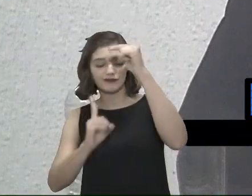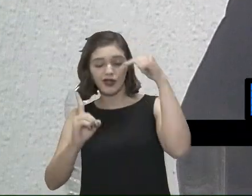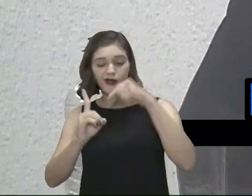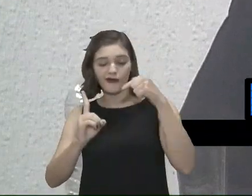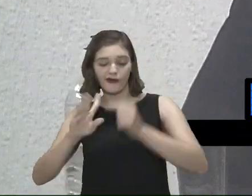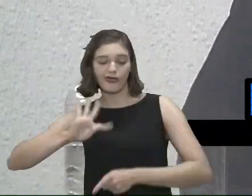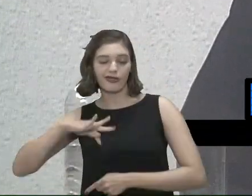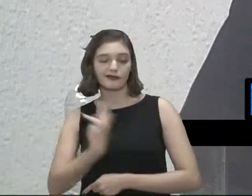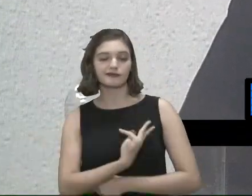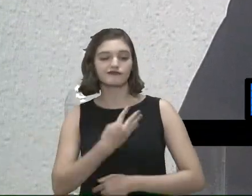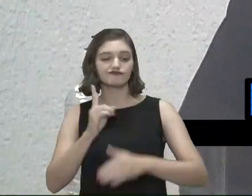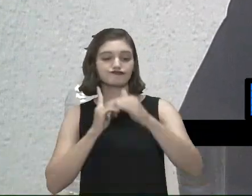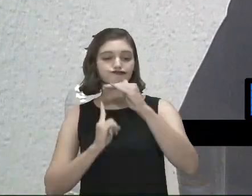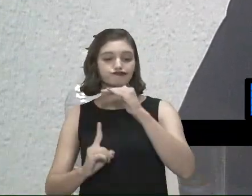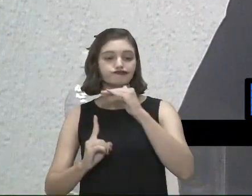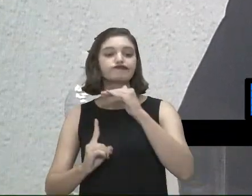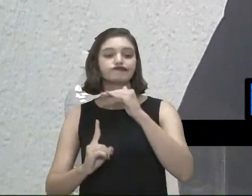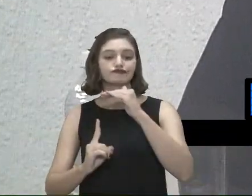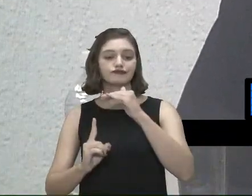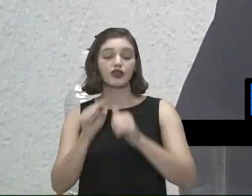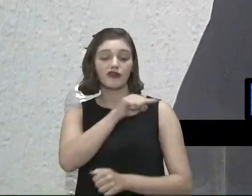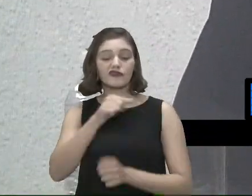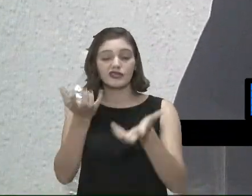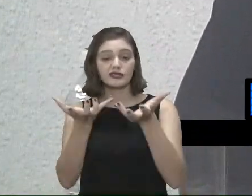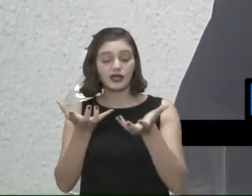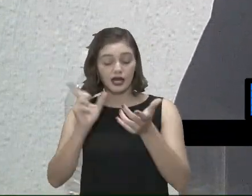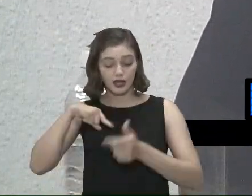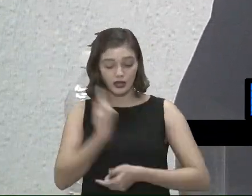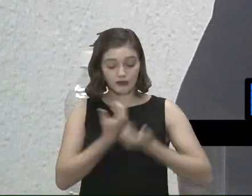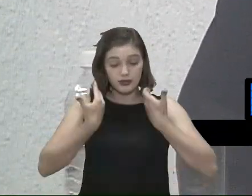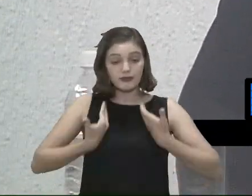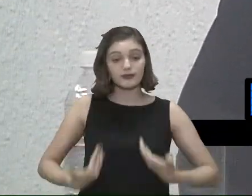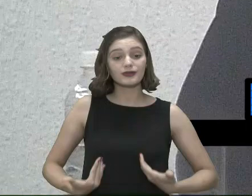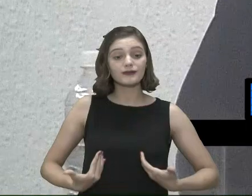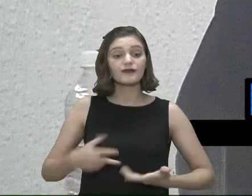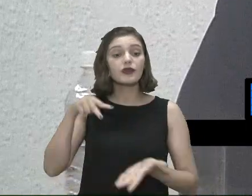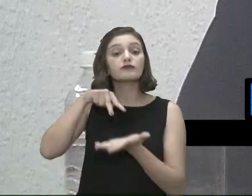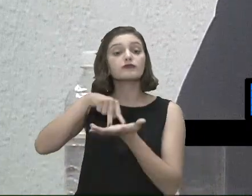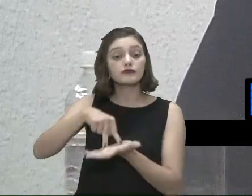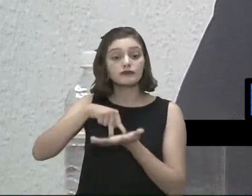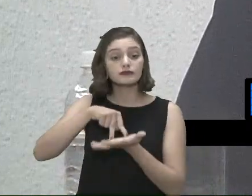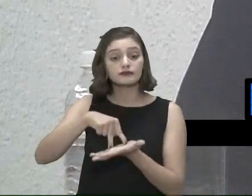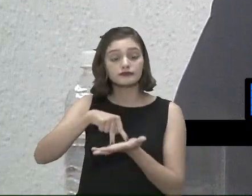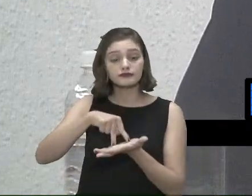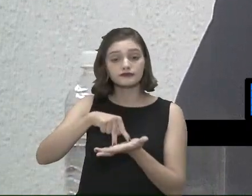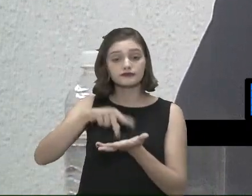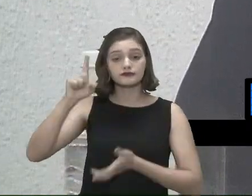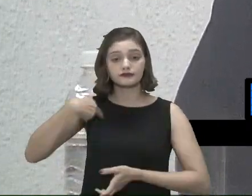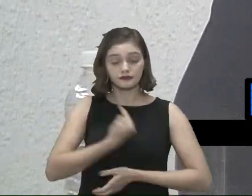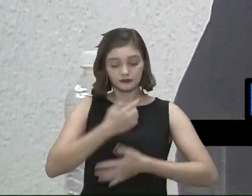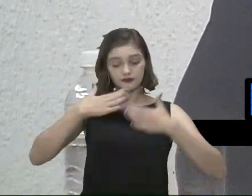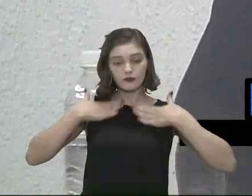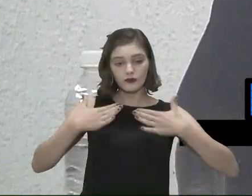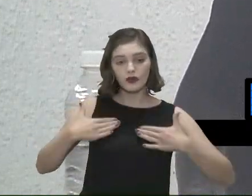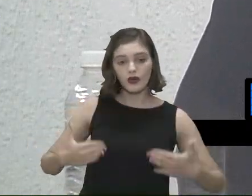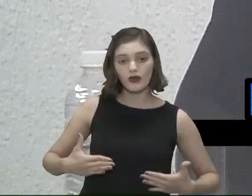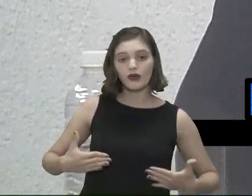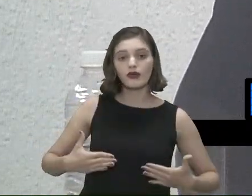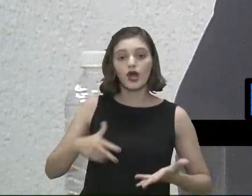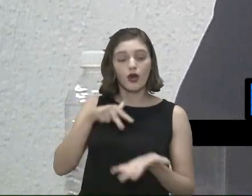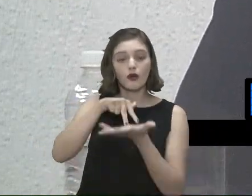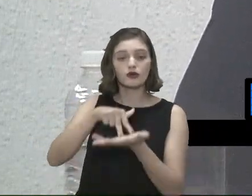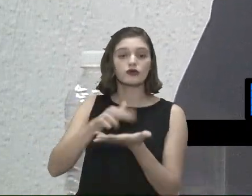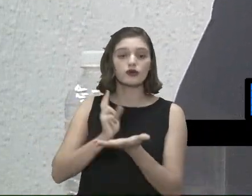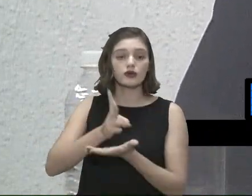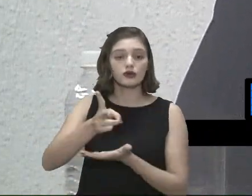Quer vocês queiram, quer não, aqui estamos, aqui permaneceremos. Nossos corpos ficarão aqui,